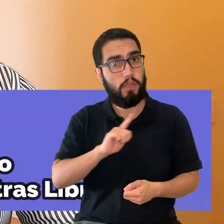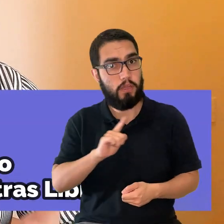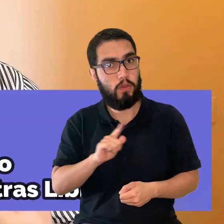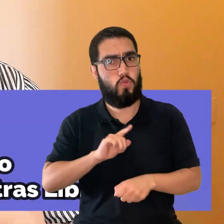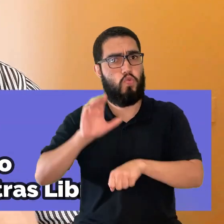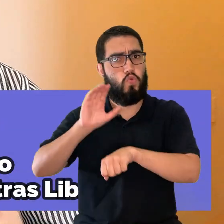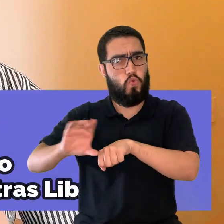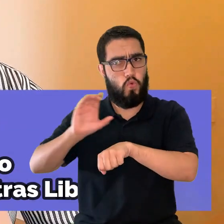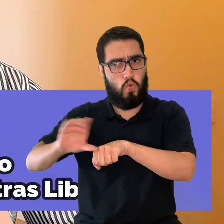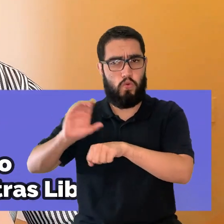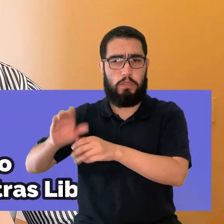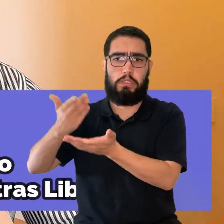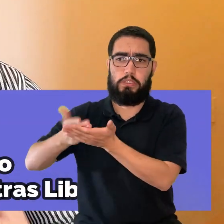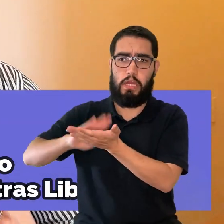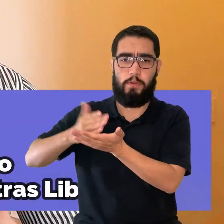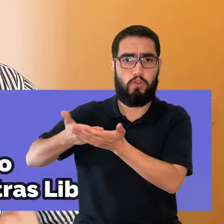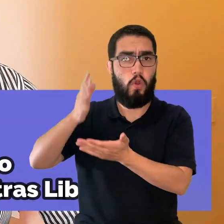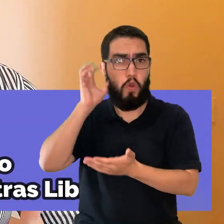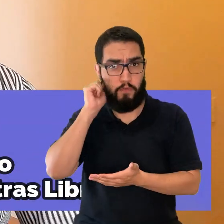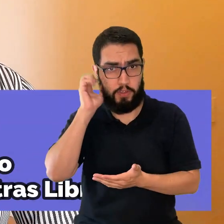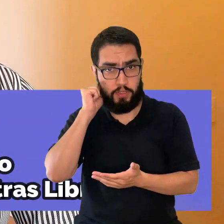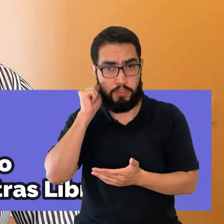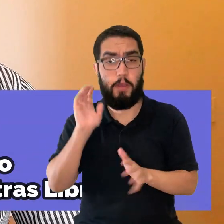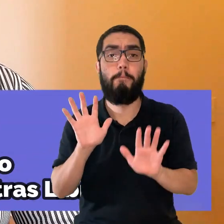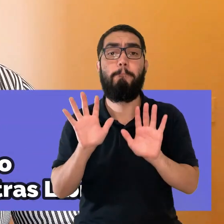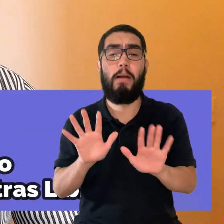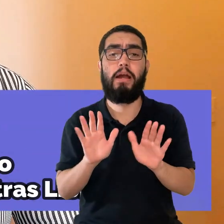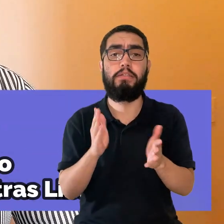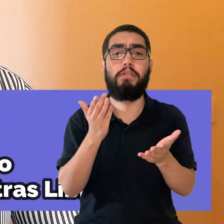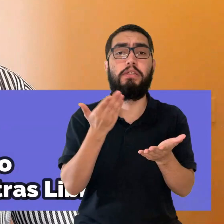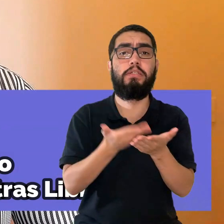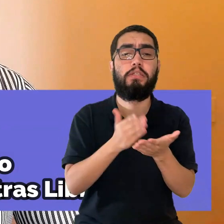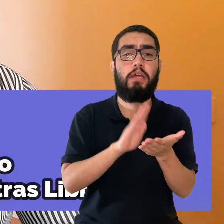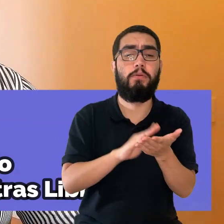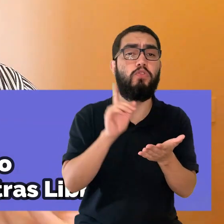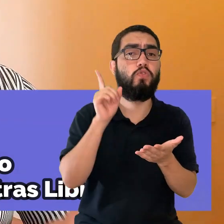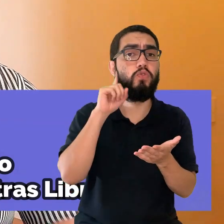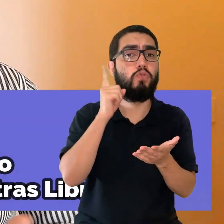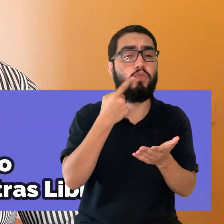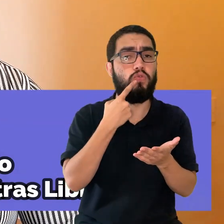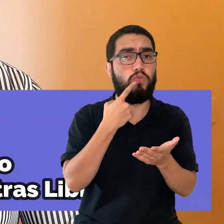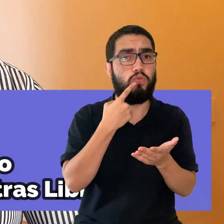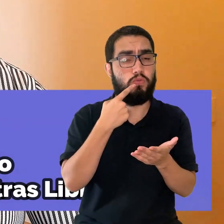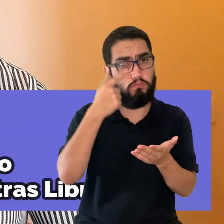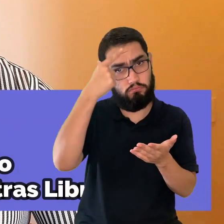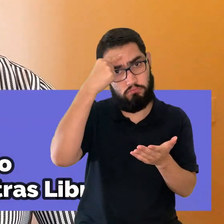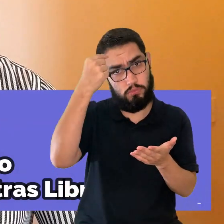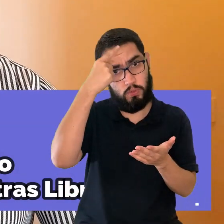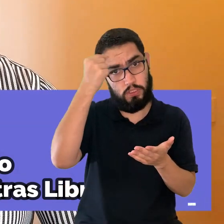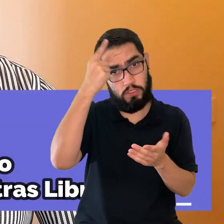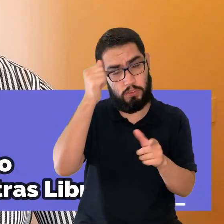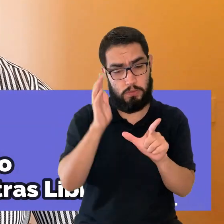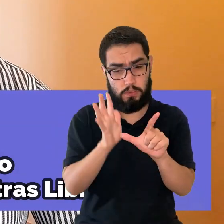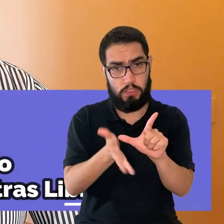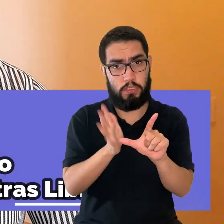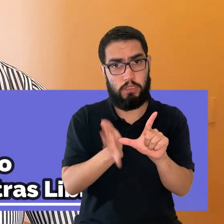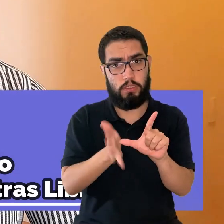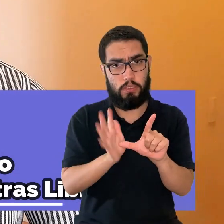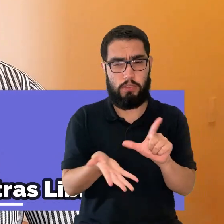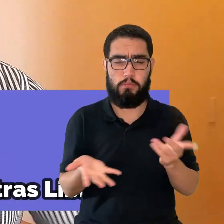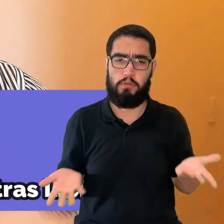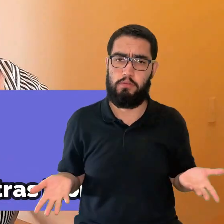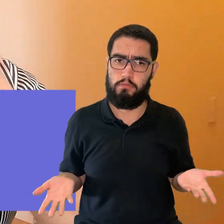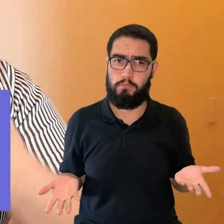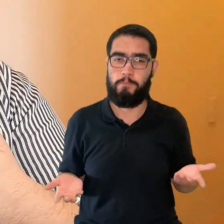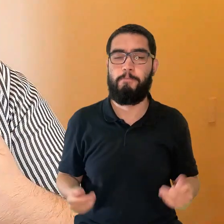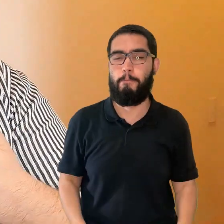para intérpretes ouvintes. Onde há formação para os surdos, além da graduação de letras